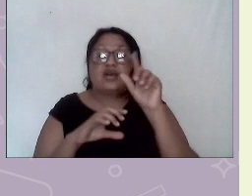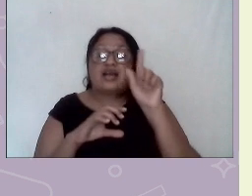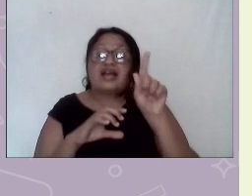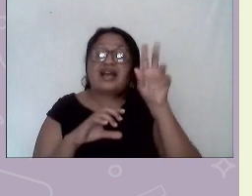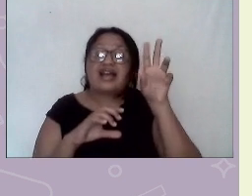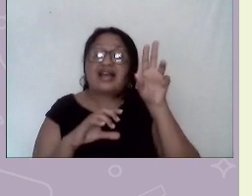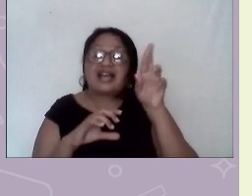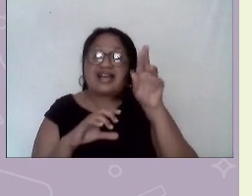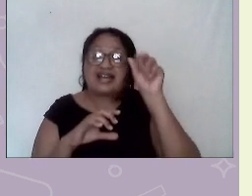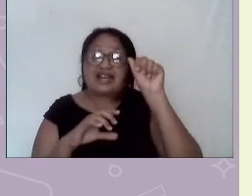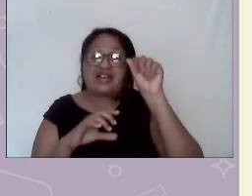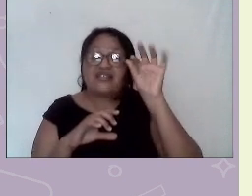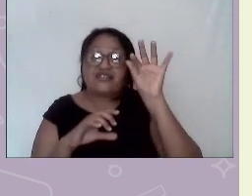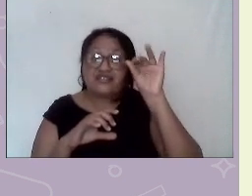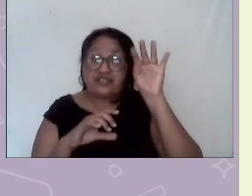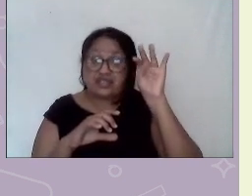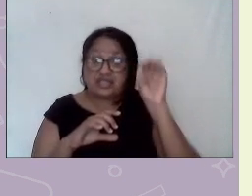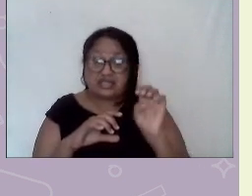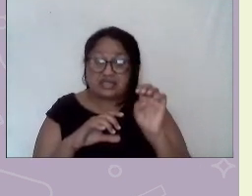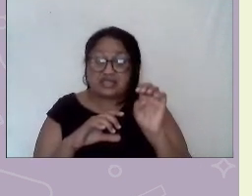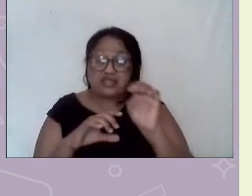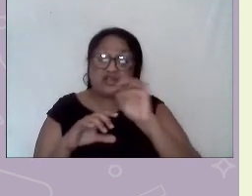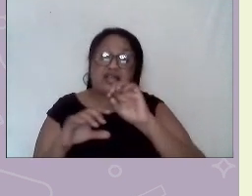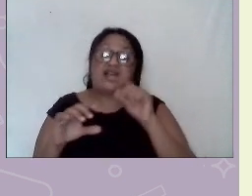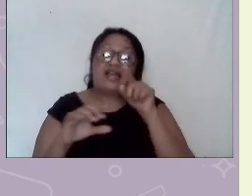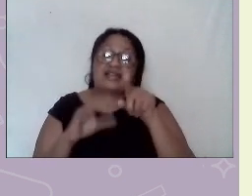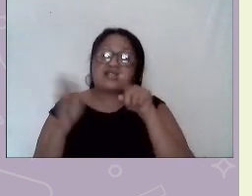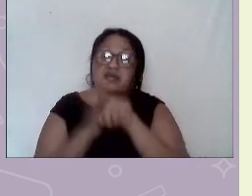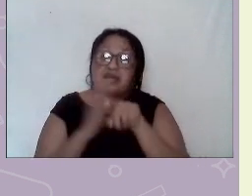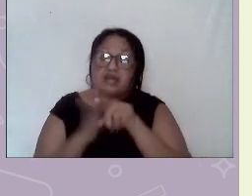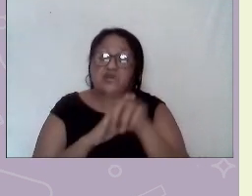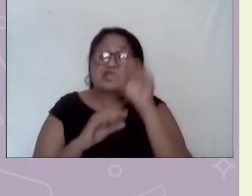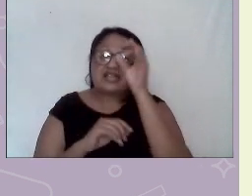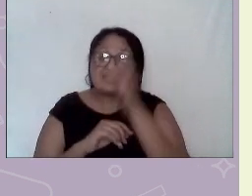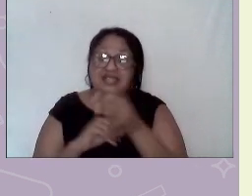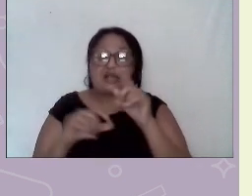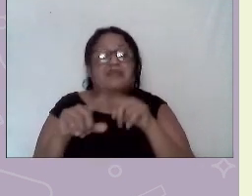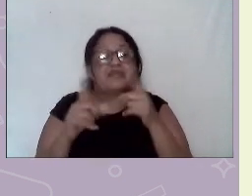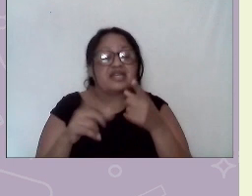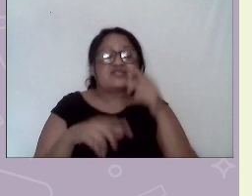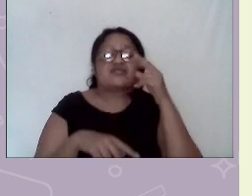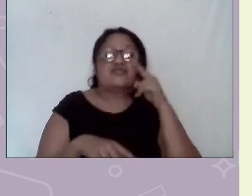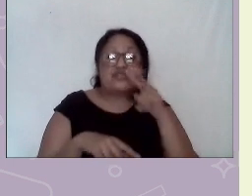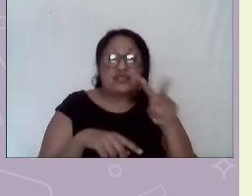essa afirmativa ou alternativa é a correta mas vamos analisar as demais